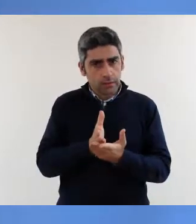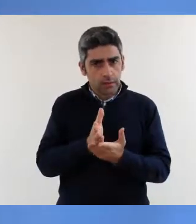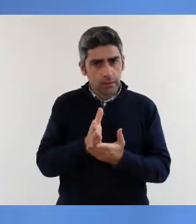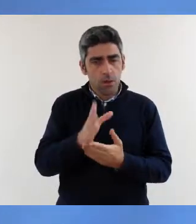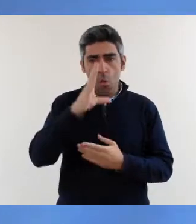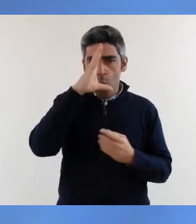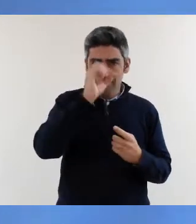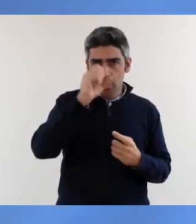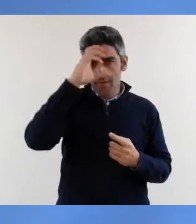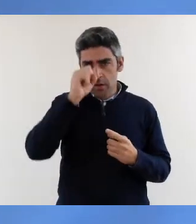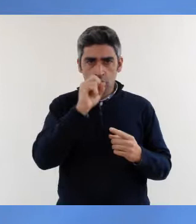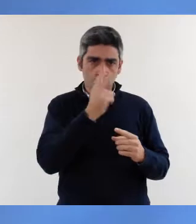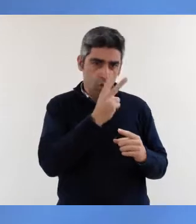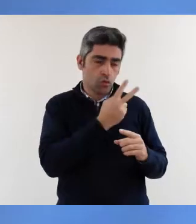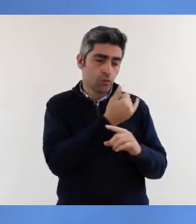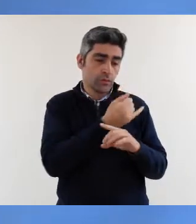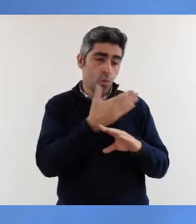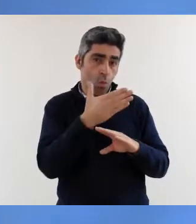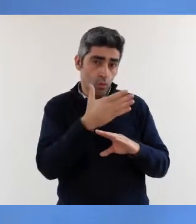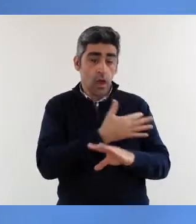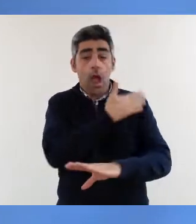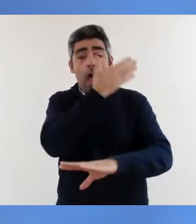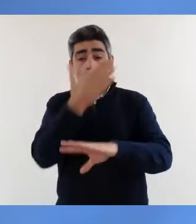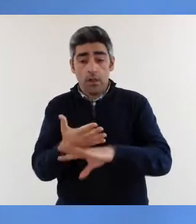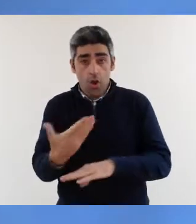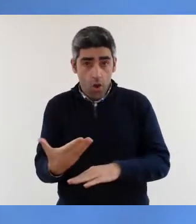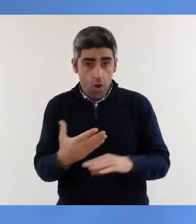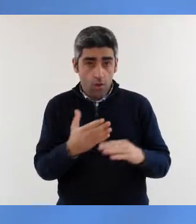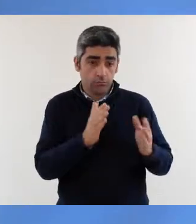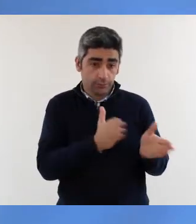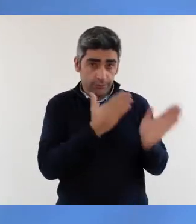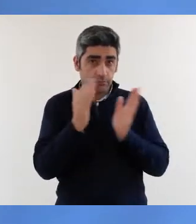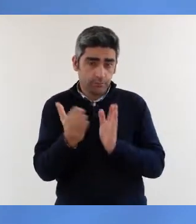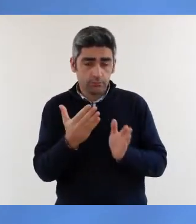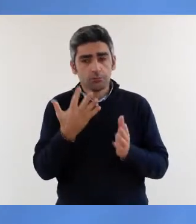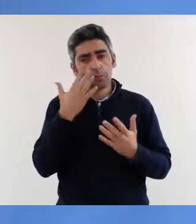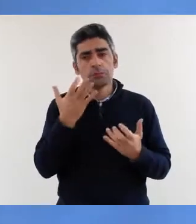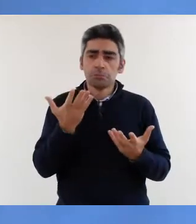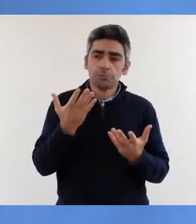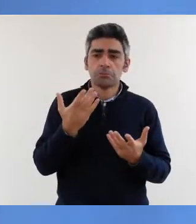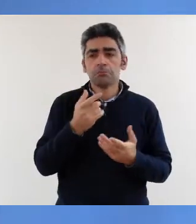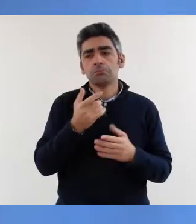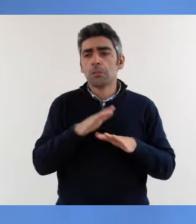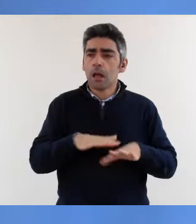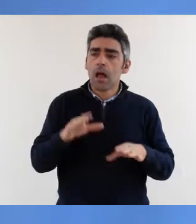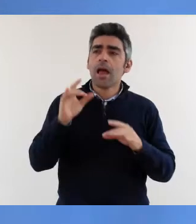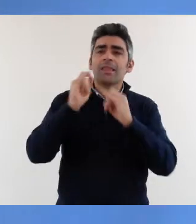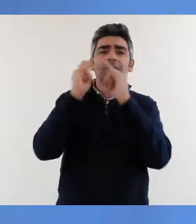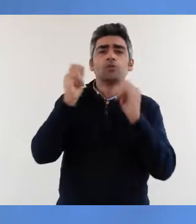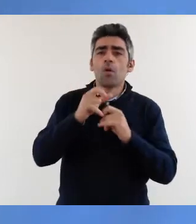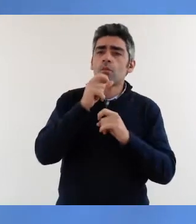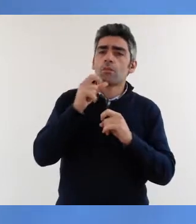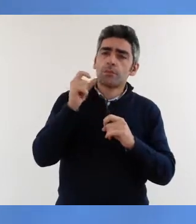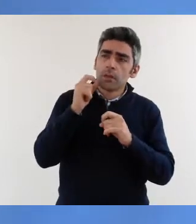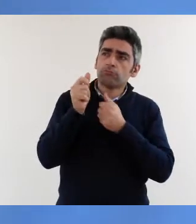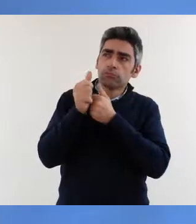foi é durante os dois governos de 2011 até hoje considerado pacífico